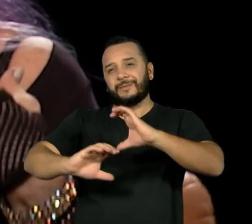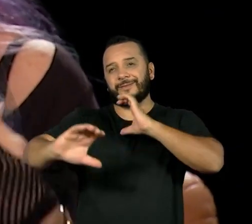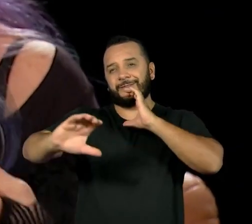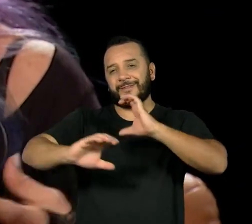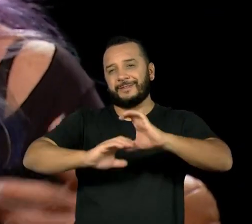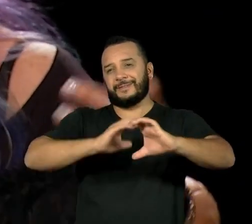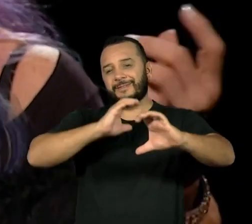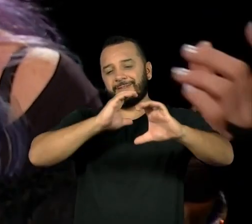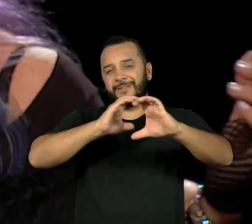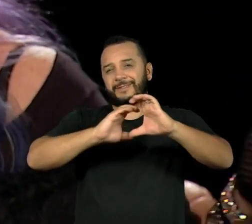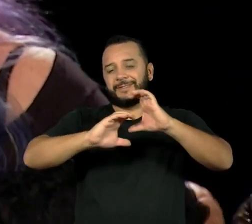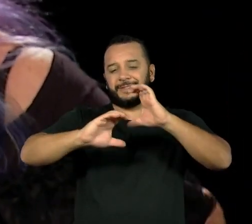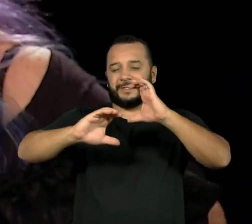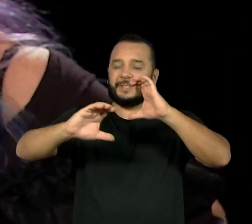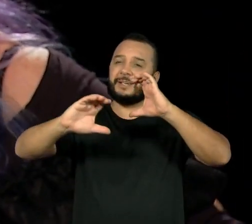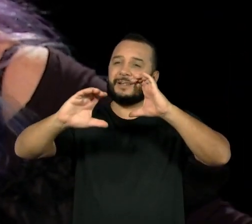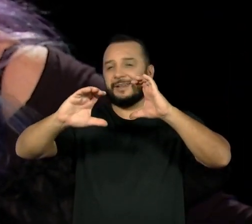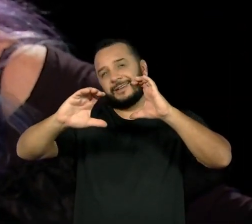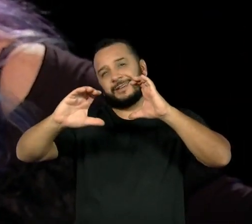um beijo.